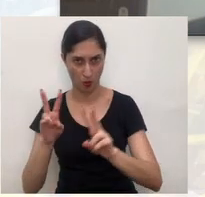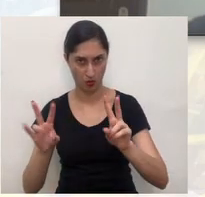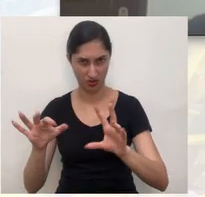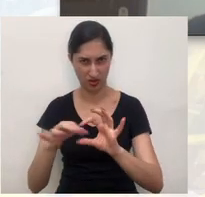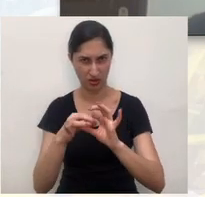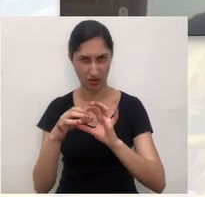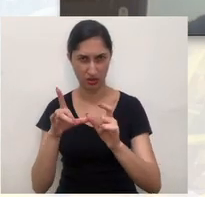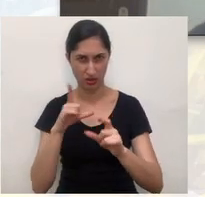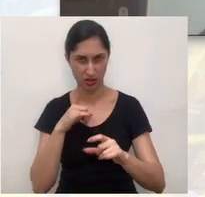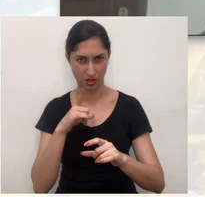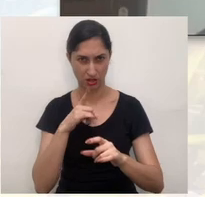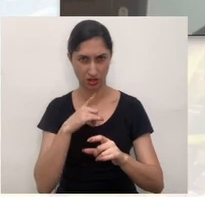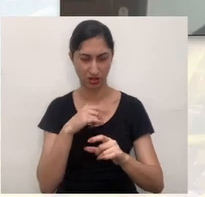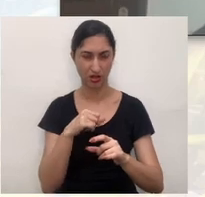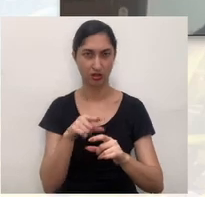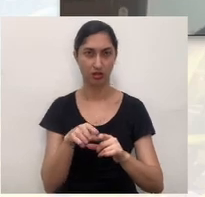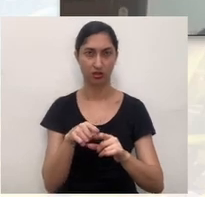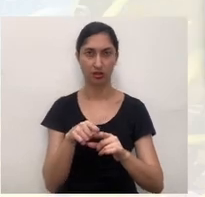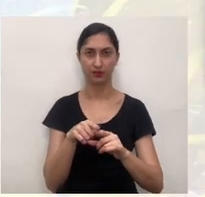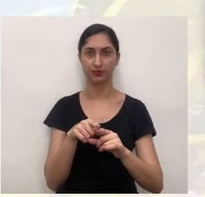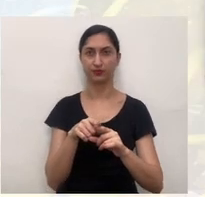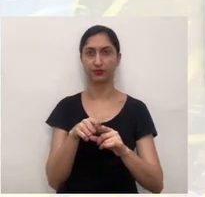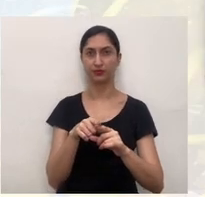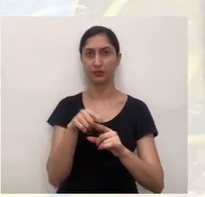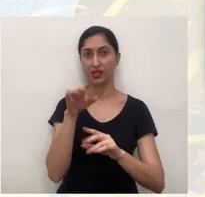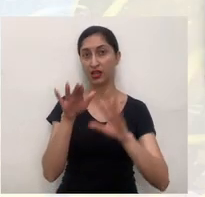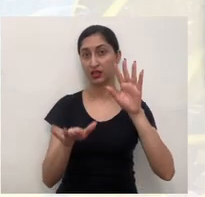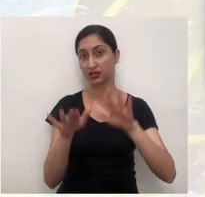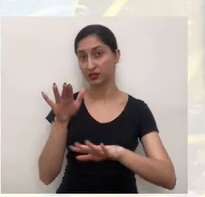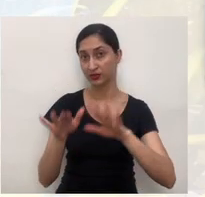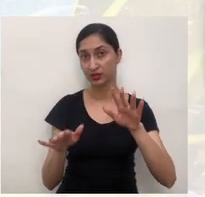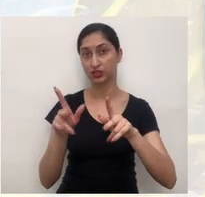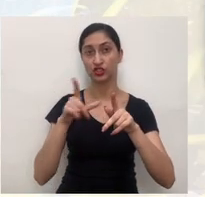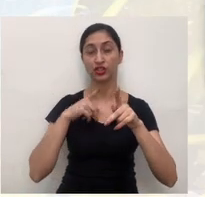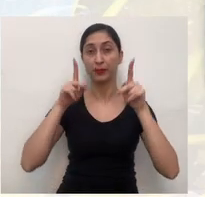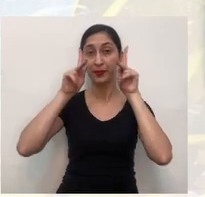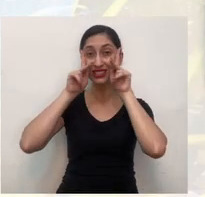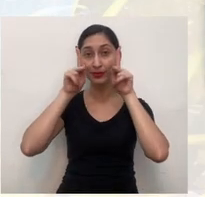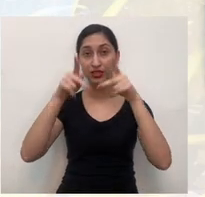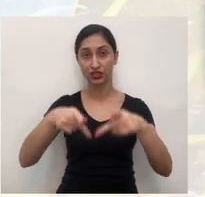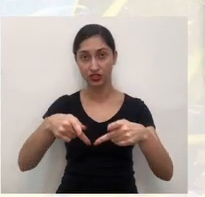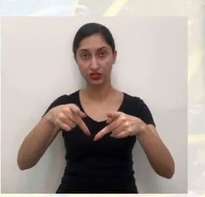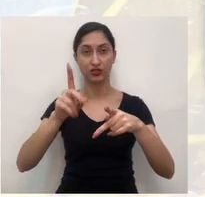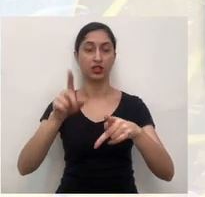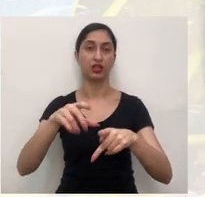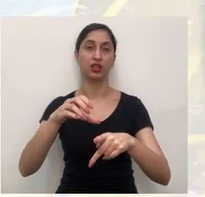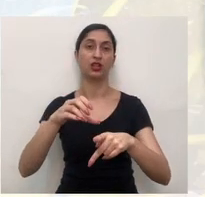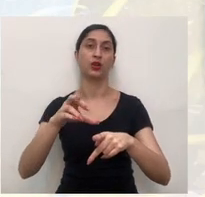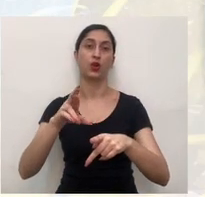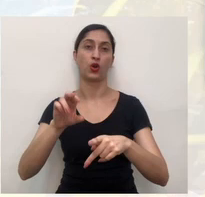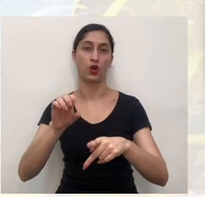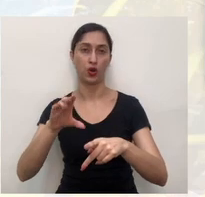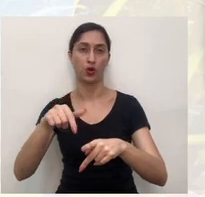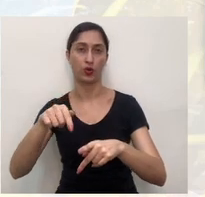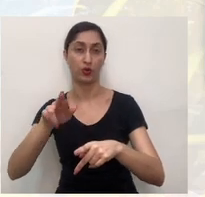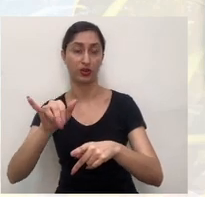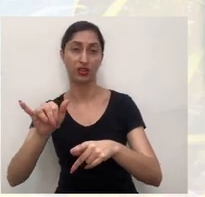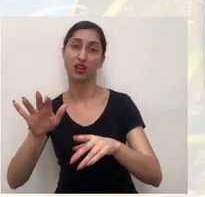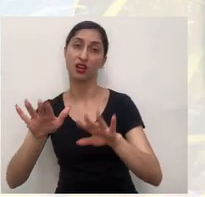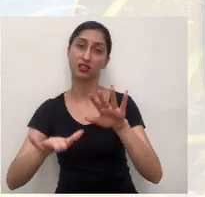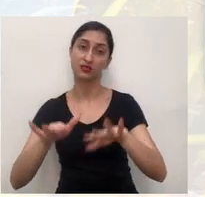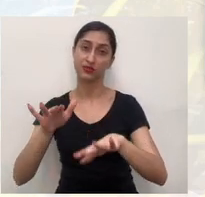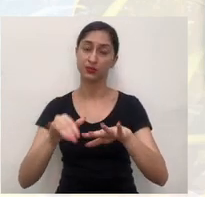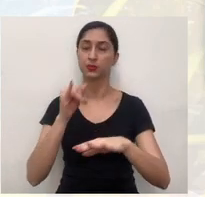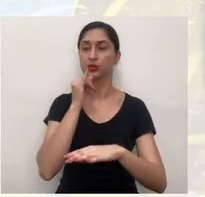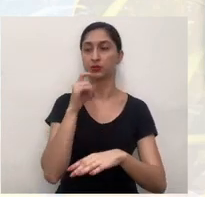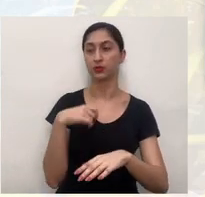dúvidas, as perspectivas nem sempre eram croquis em perspectiva e nem sempre para entregar ao cliente. Às vezes, a